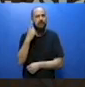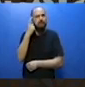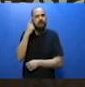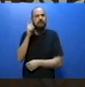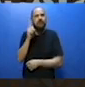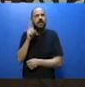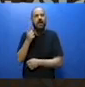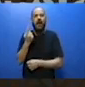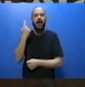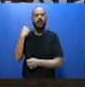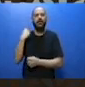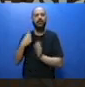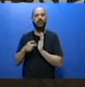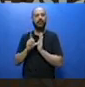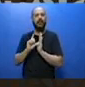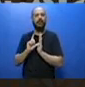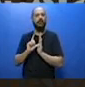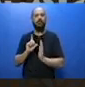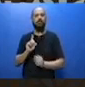antes.